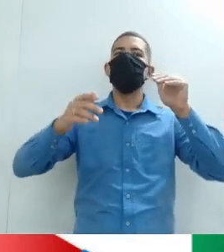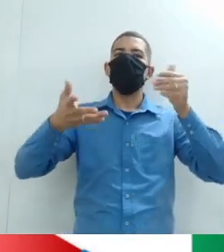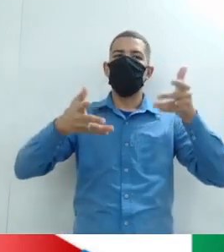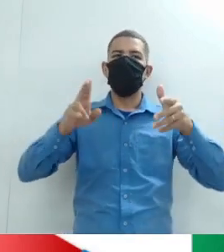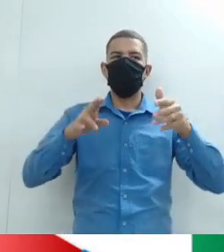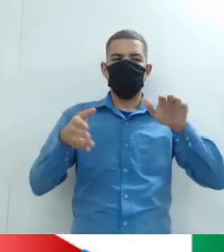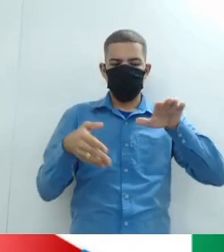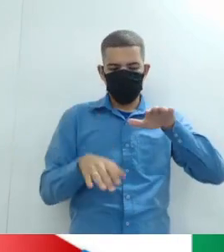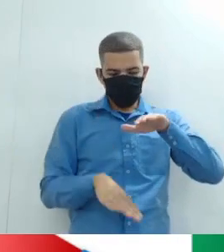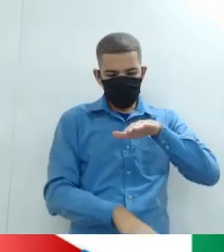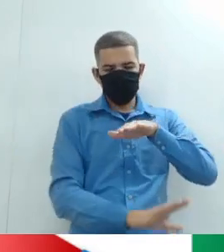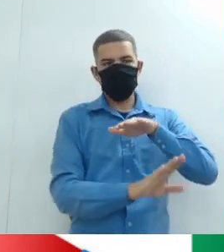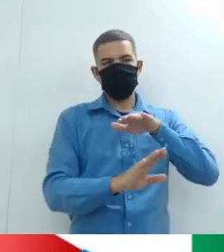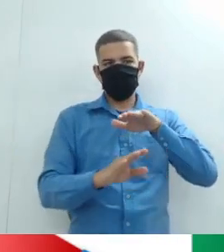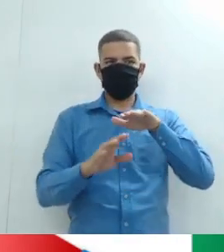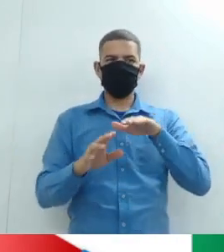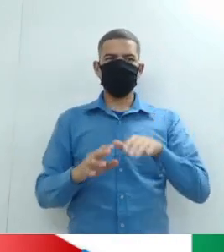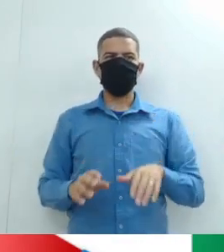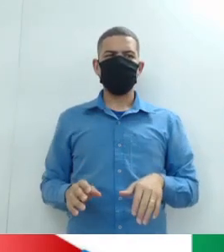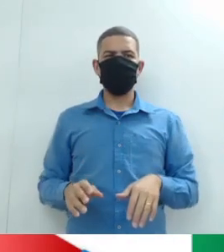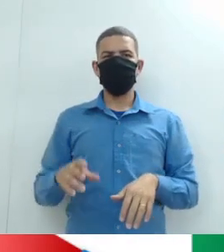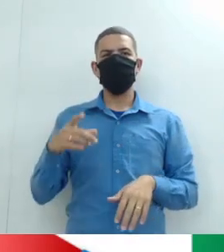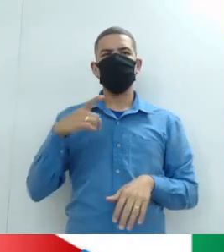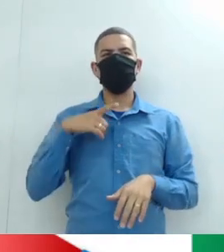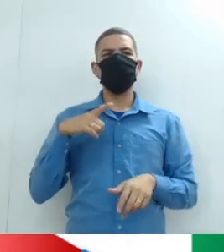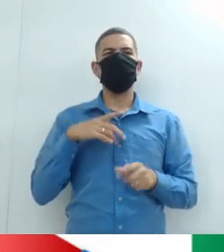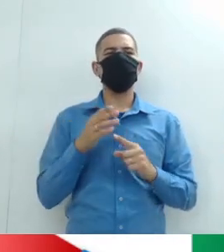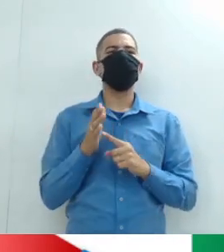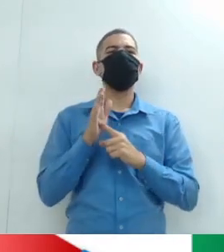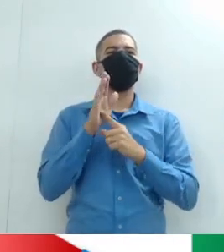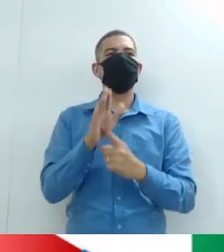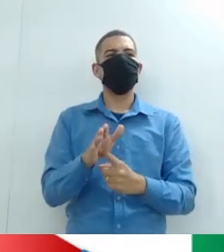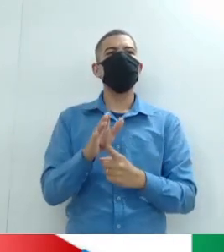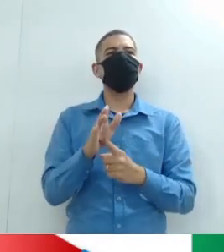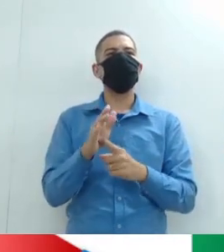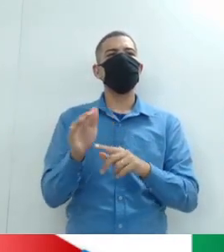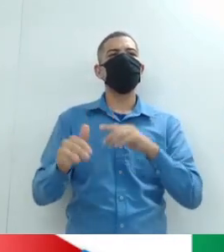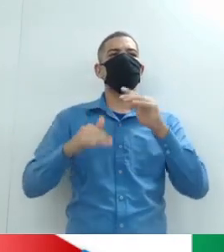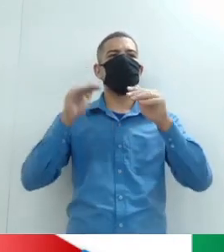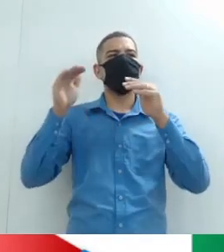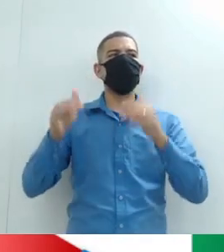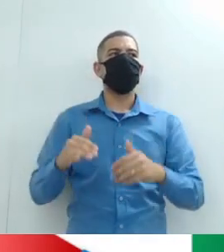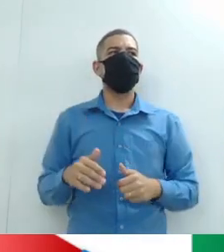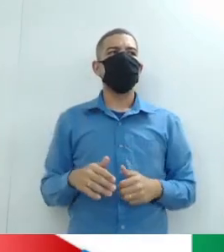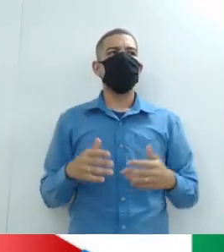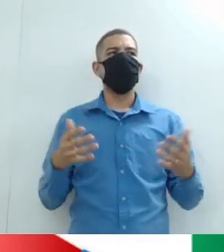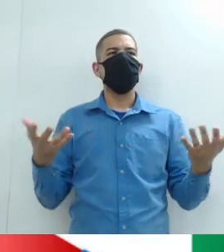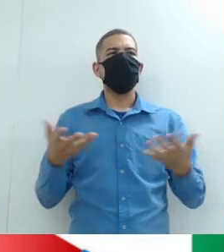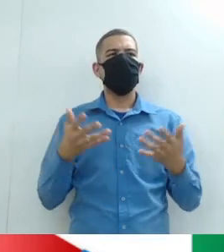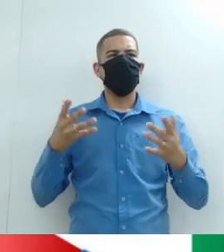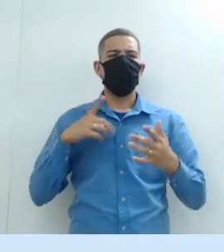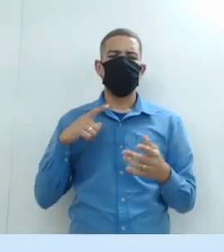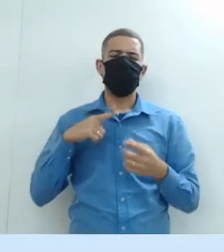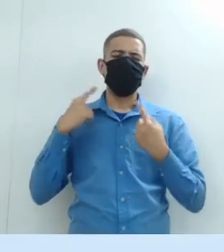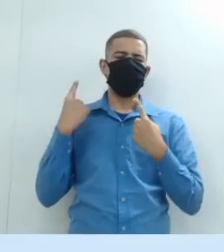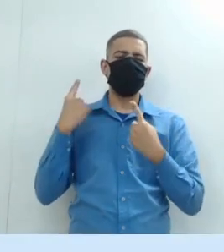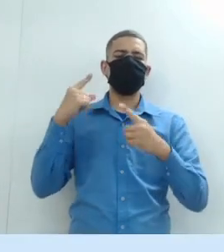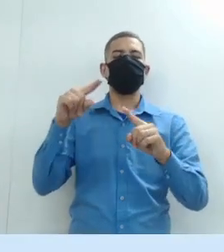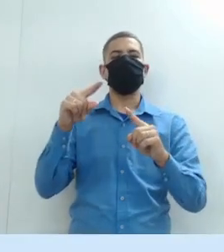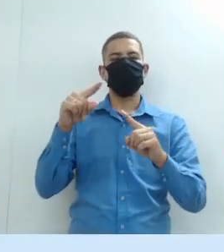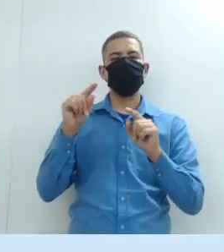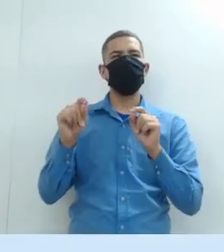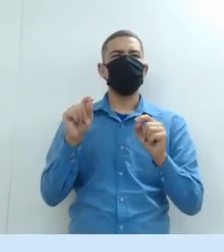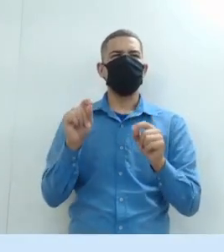da terra, tá bom? E ainda estão aí para mostrar como eles evoluindo. E agora a gente traz uma crítica para vocês. Presta bem